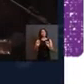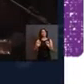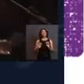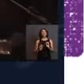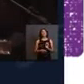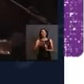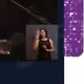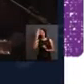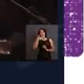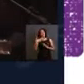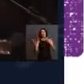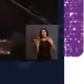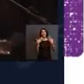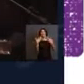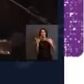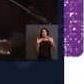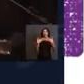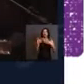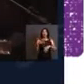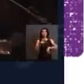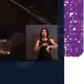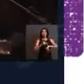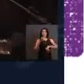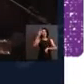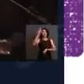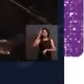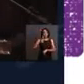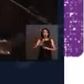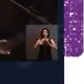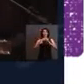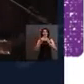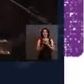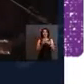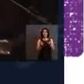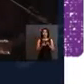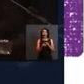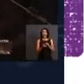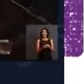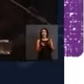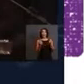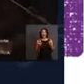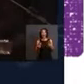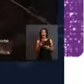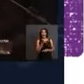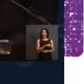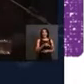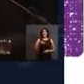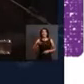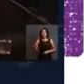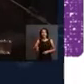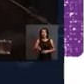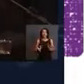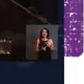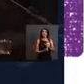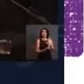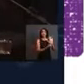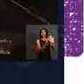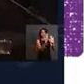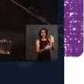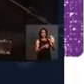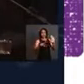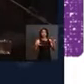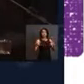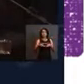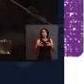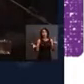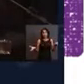É esse o mesmo diálogo que o gestor escolar precisa ter com seus professores. Professora, está aqui o resultado da sua